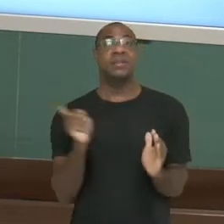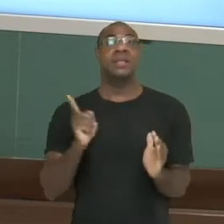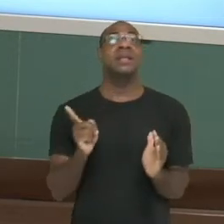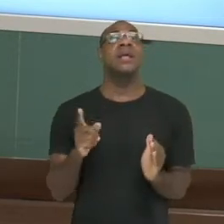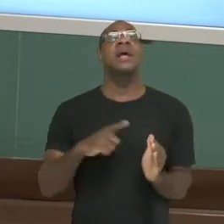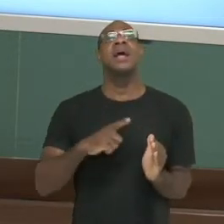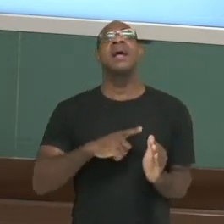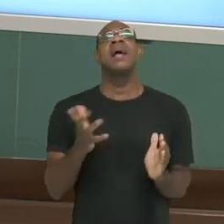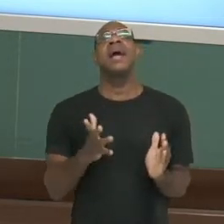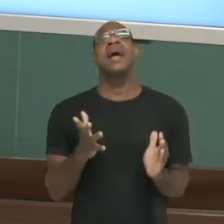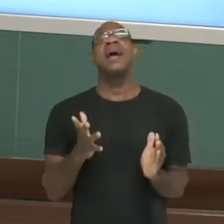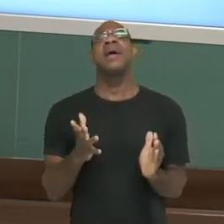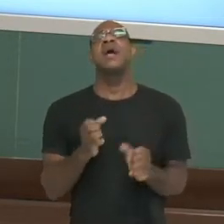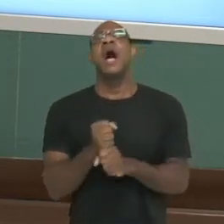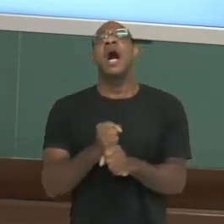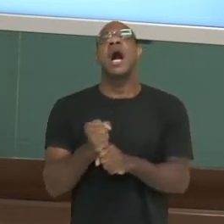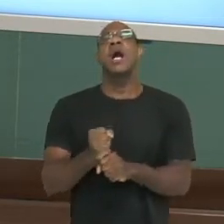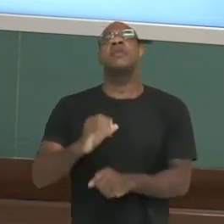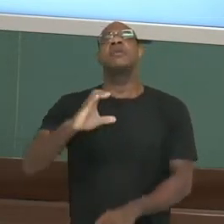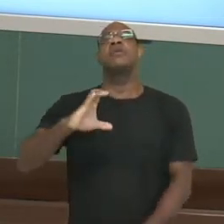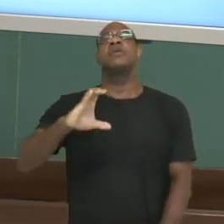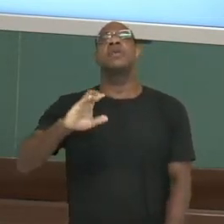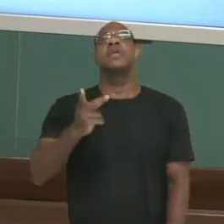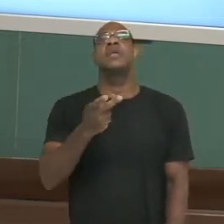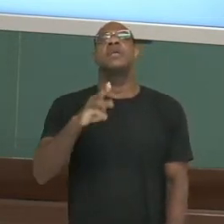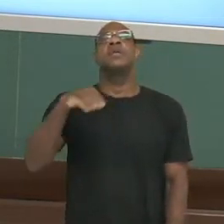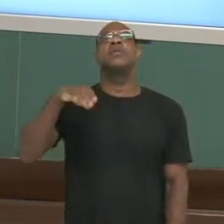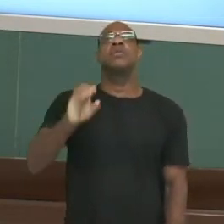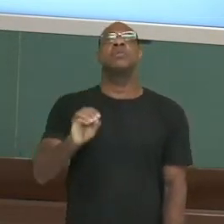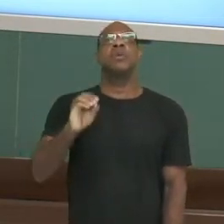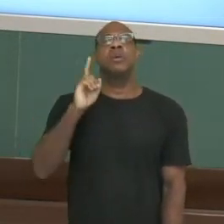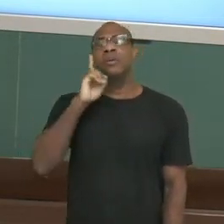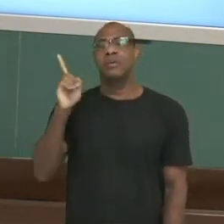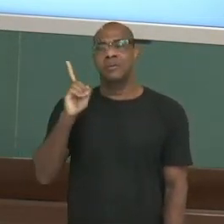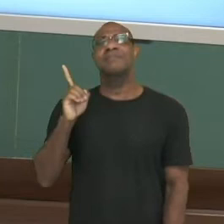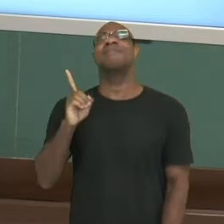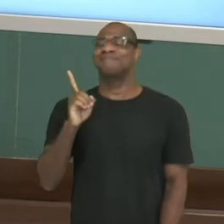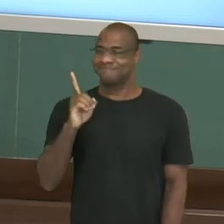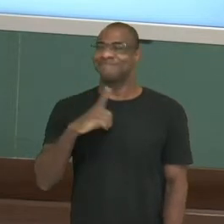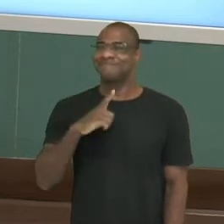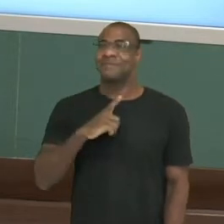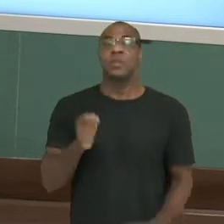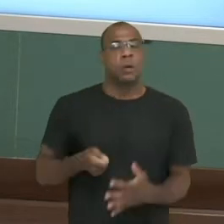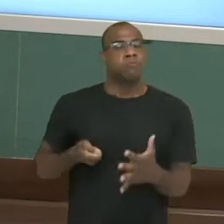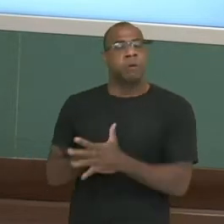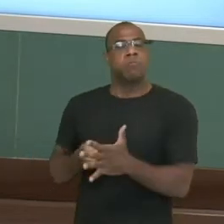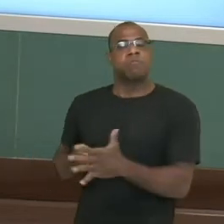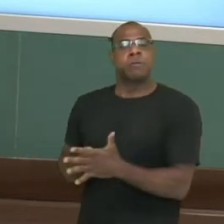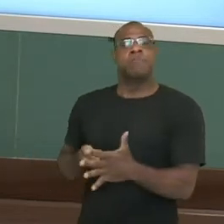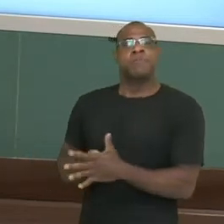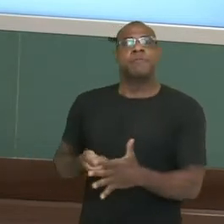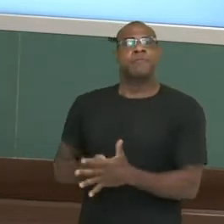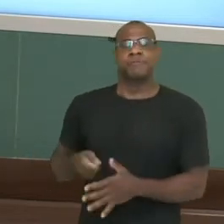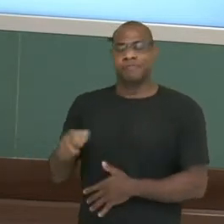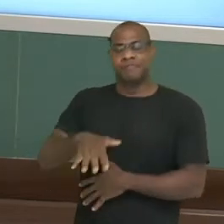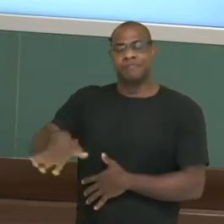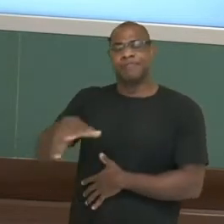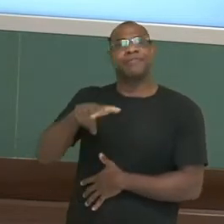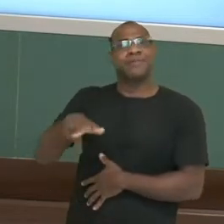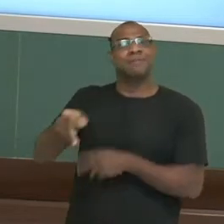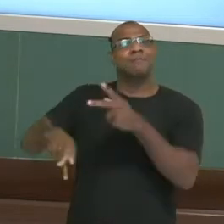chamados anos de chumbo, maior intensificação da repressão por parte do governo